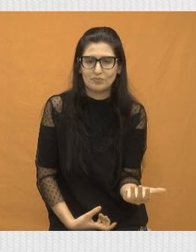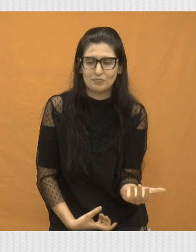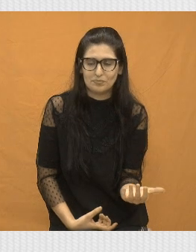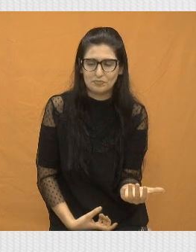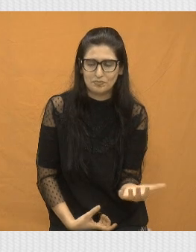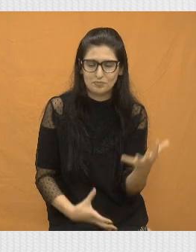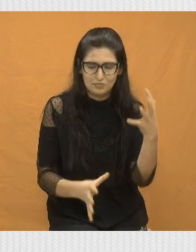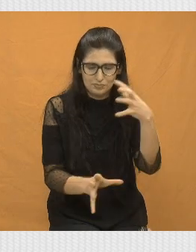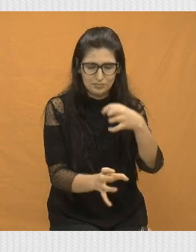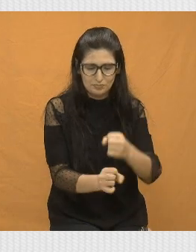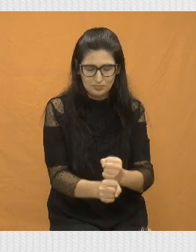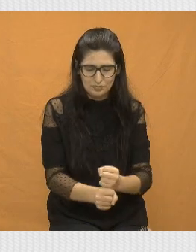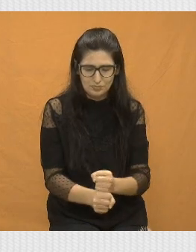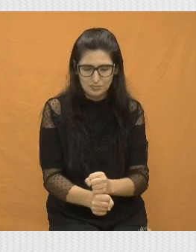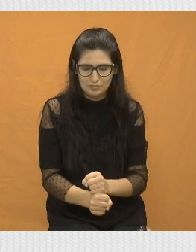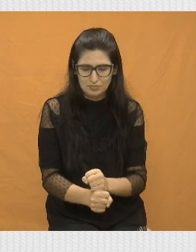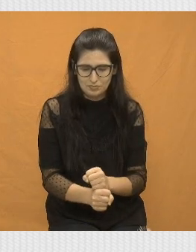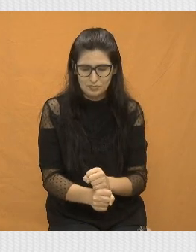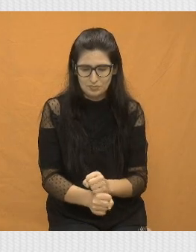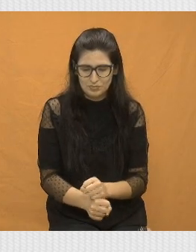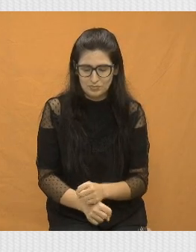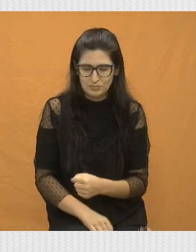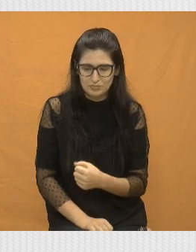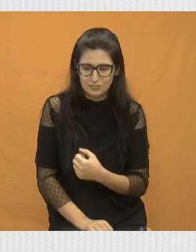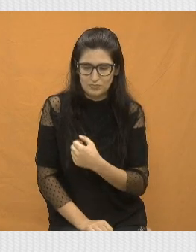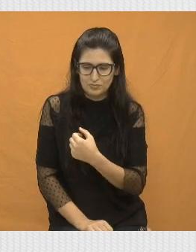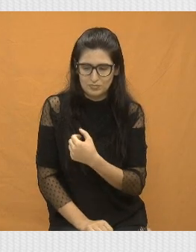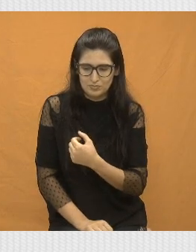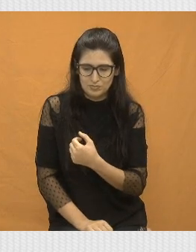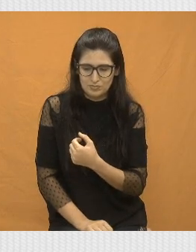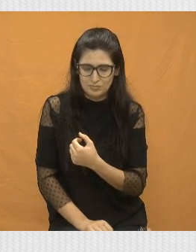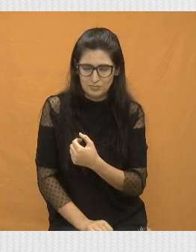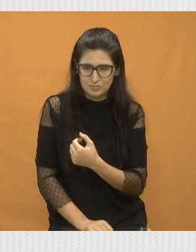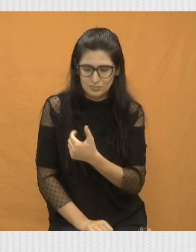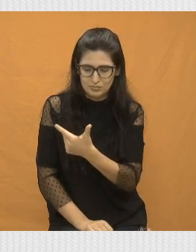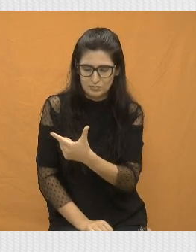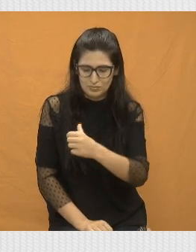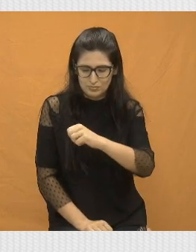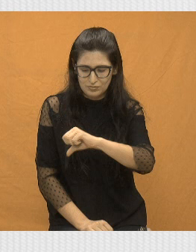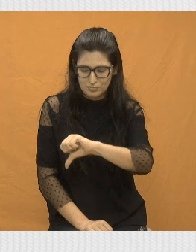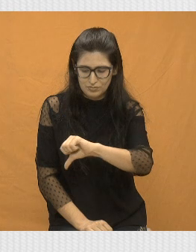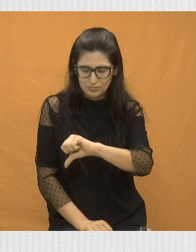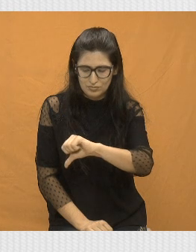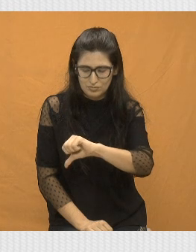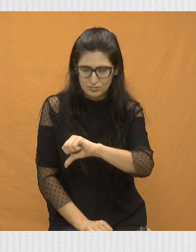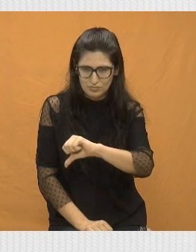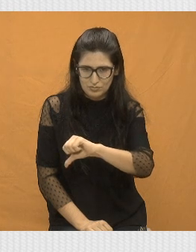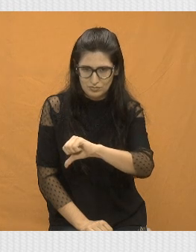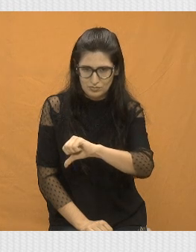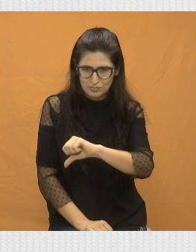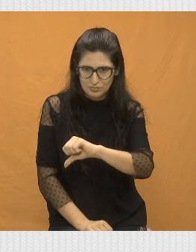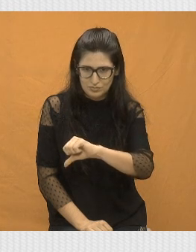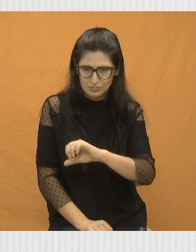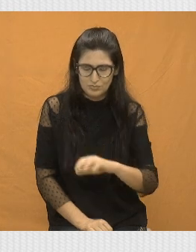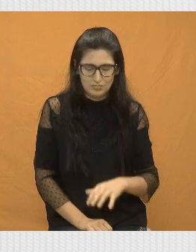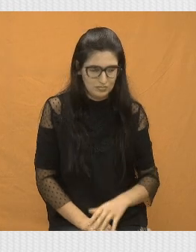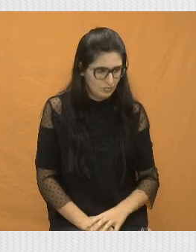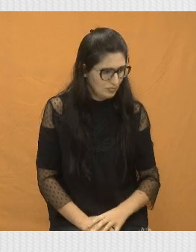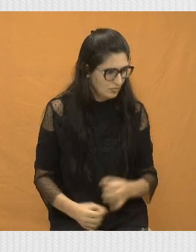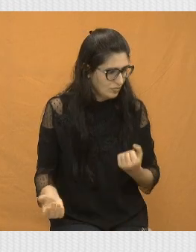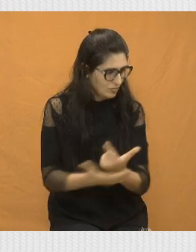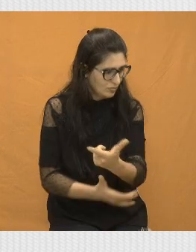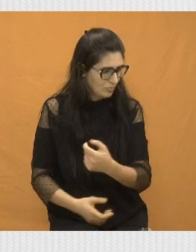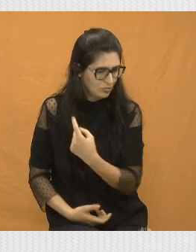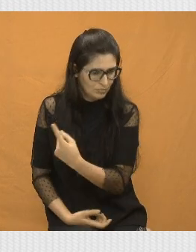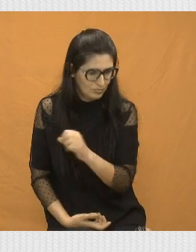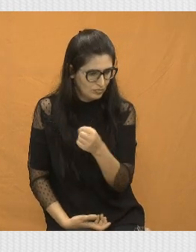Estou somando aqui 5, 616, 29. Tá certo. Essa 29, 866. E nisso, aí o que você pagou foi